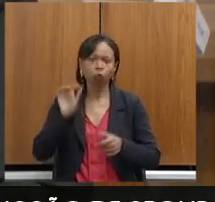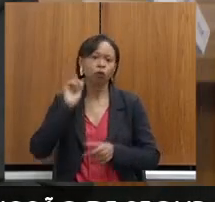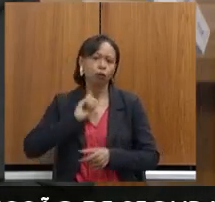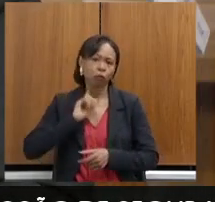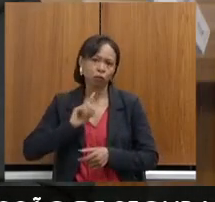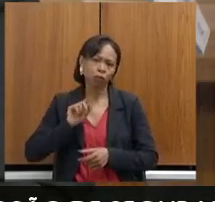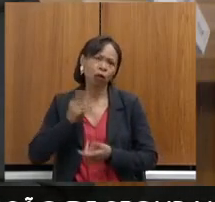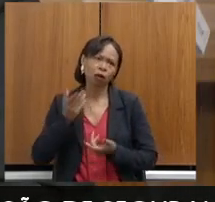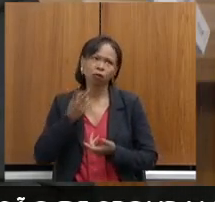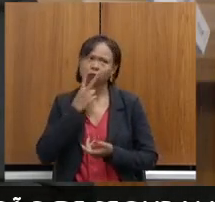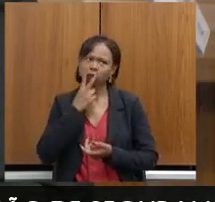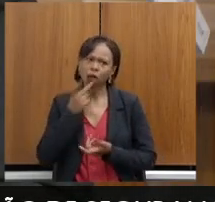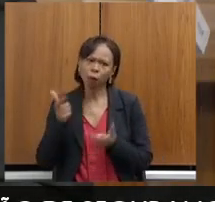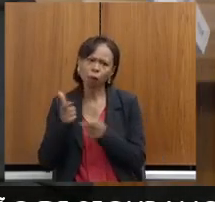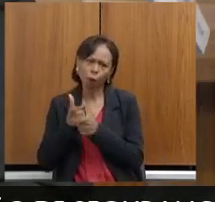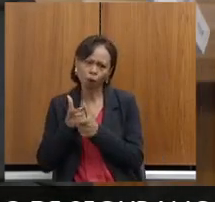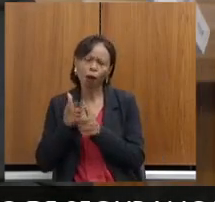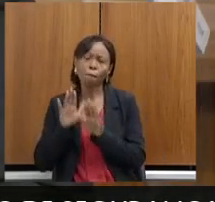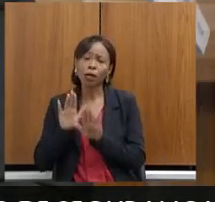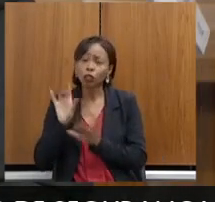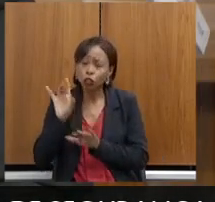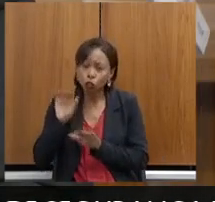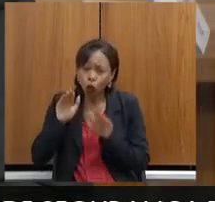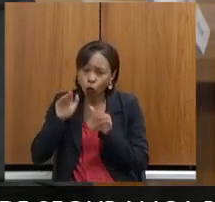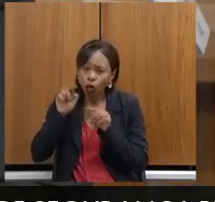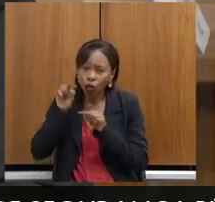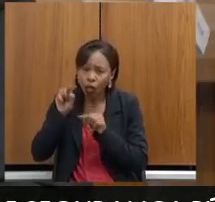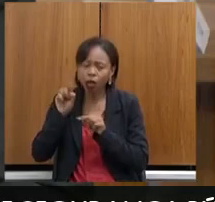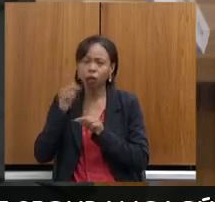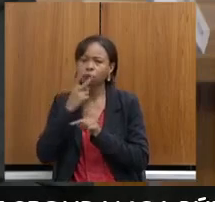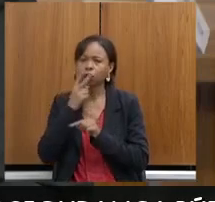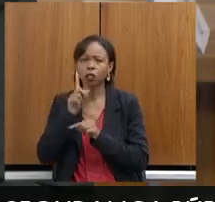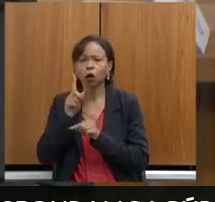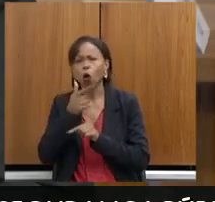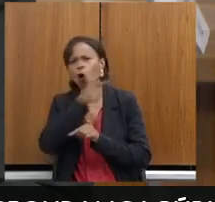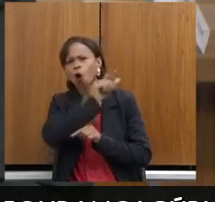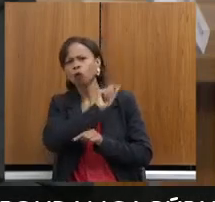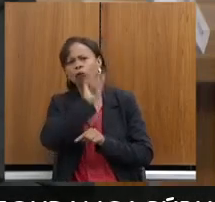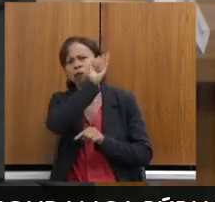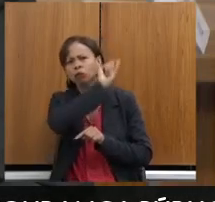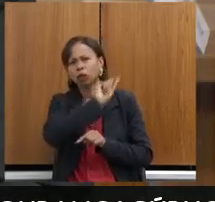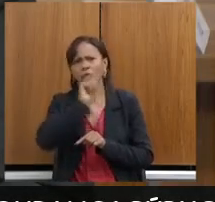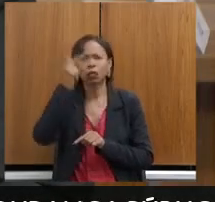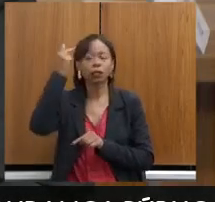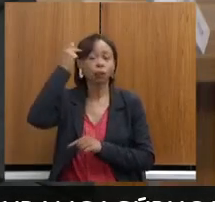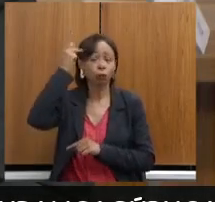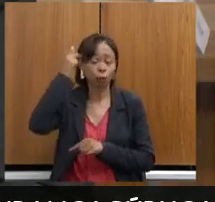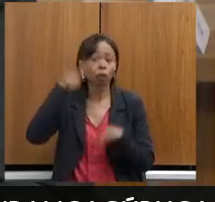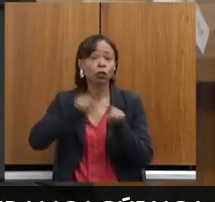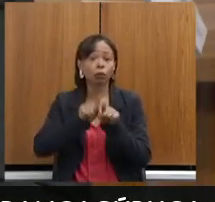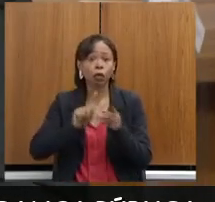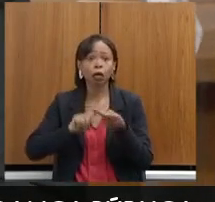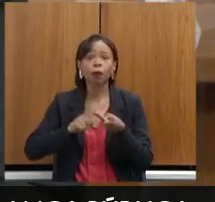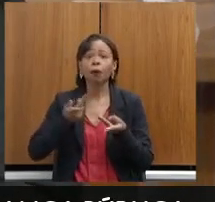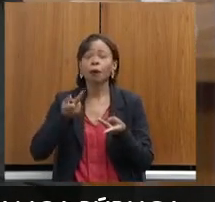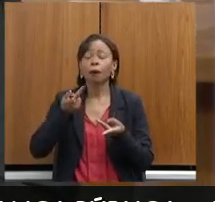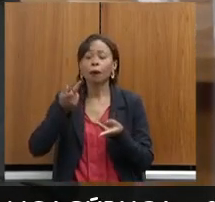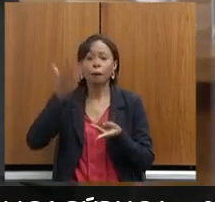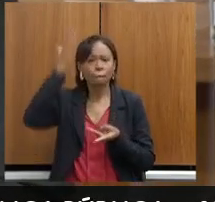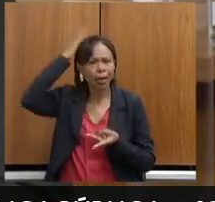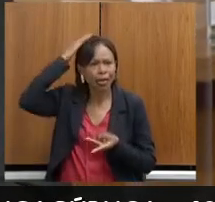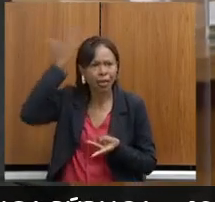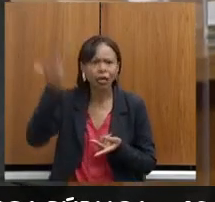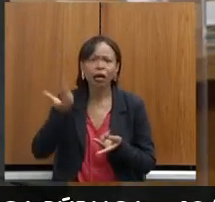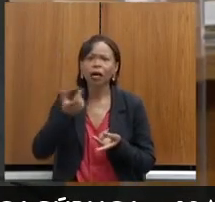menor né mas não é só o espírito santo nós temos diversos outros São Paulo também está com essa medida Paraná Santa